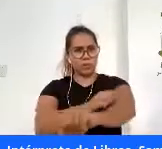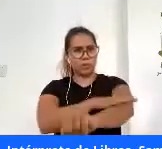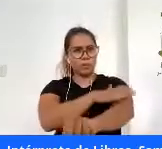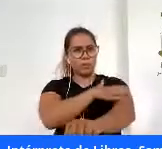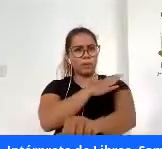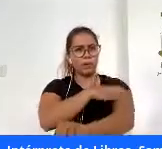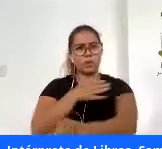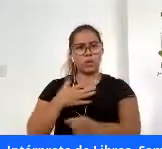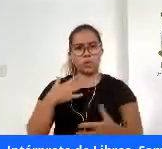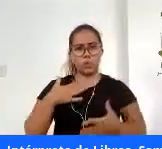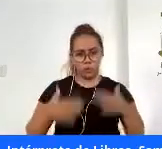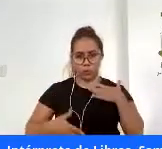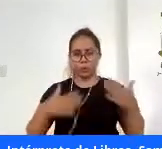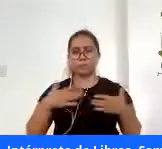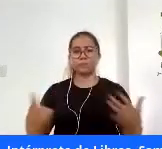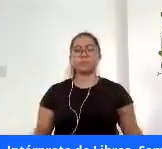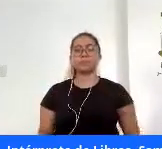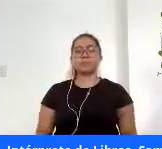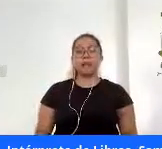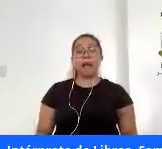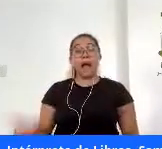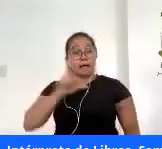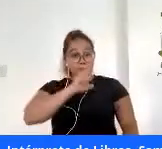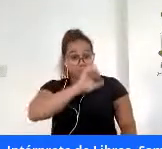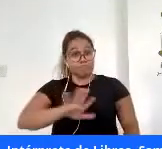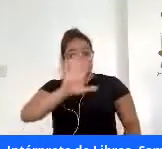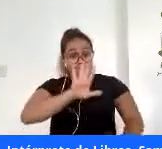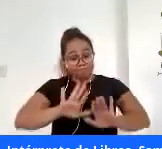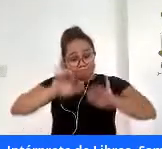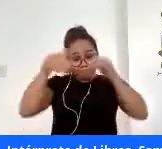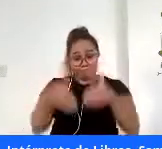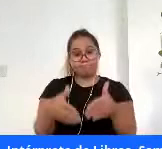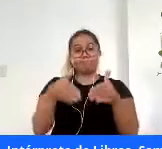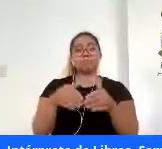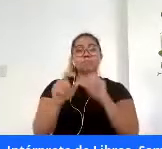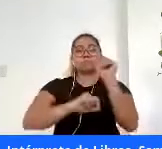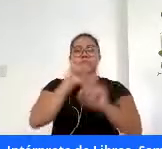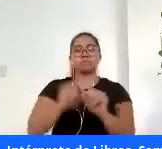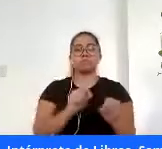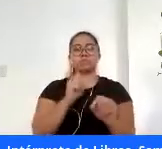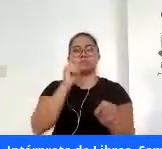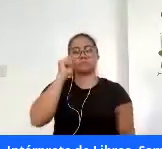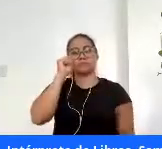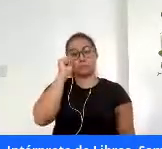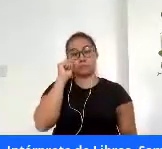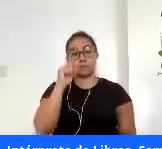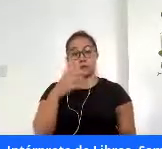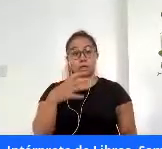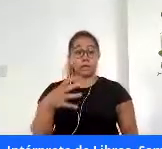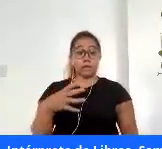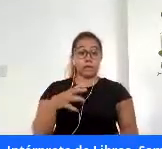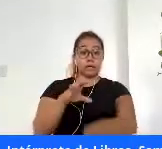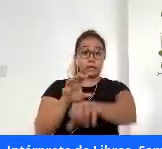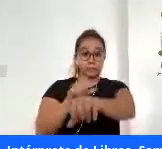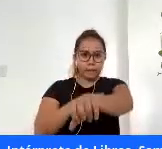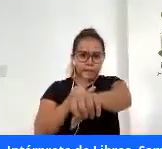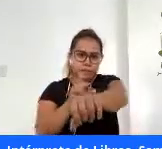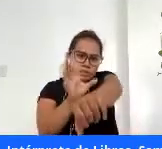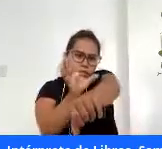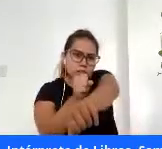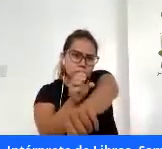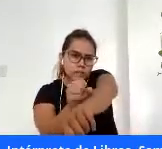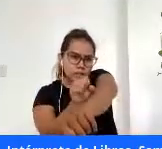de uma forma mais específica, né, eu tenho aqui a representação dos sensores na pele,